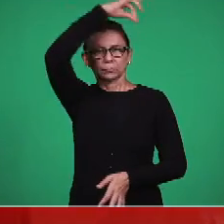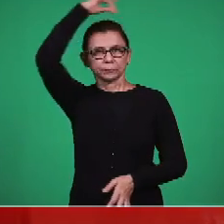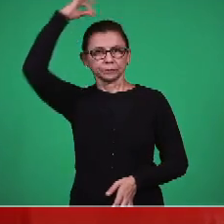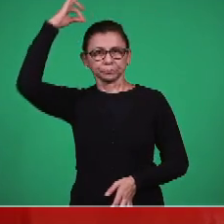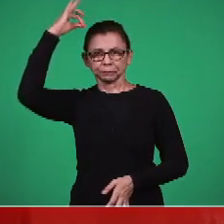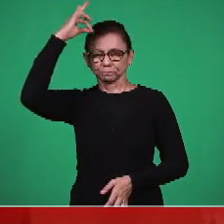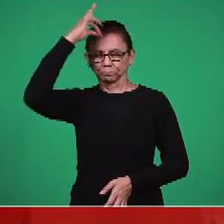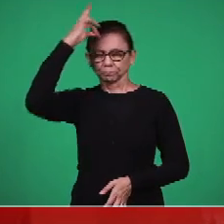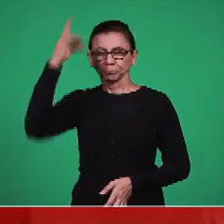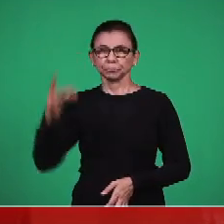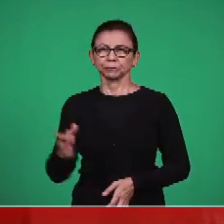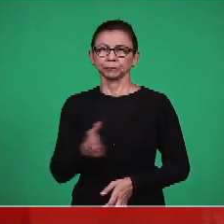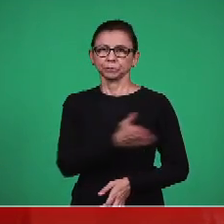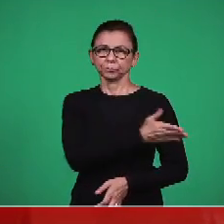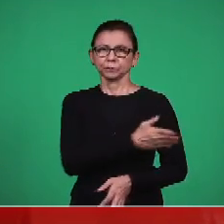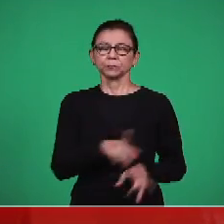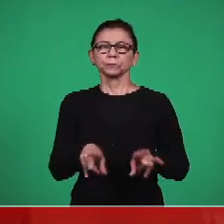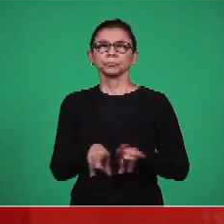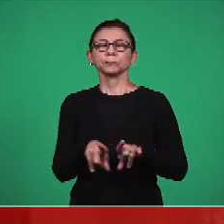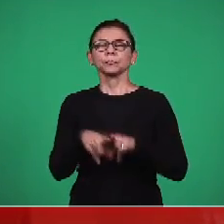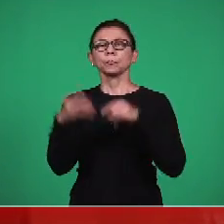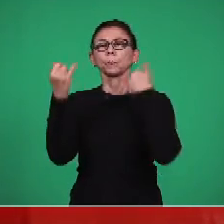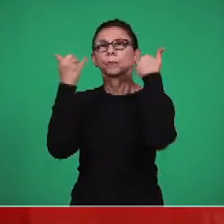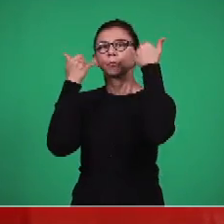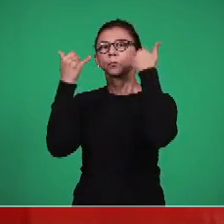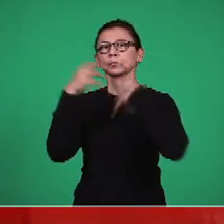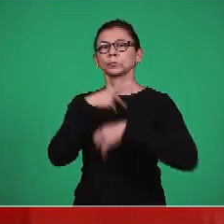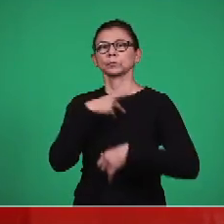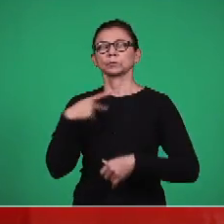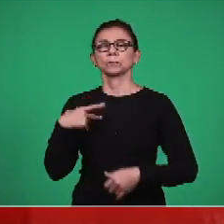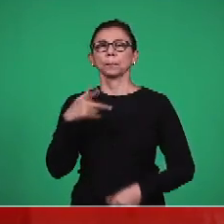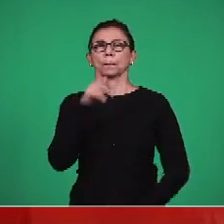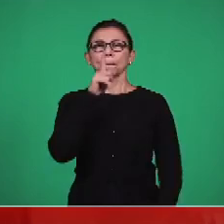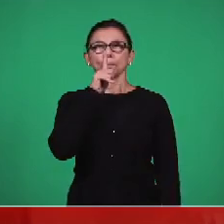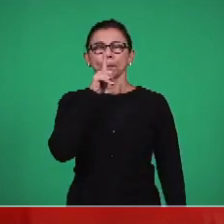Recebemos essa semana também as informações do pastor Gilson,